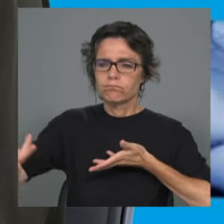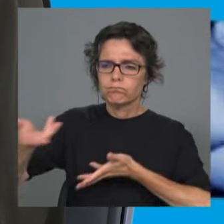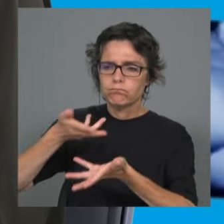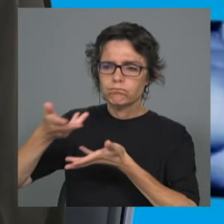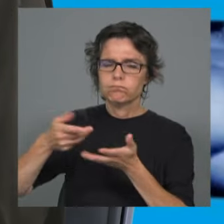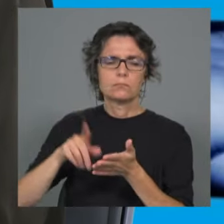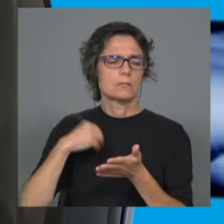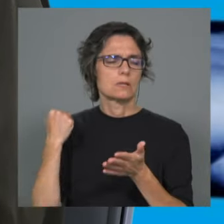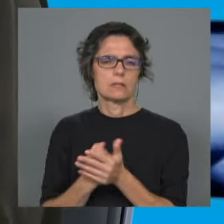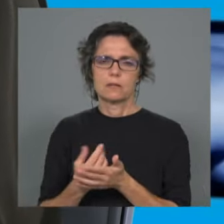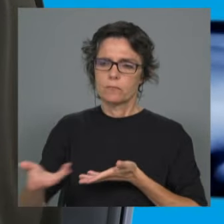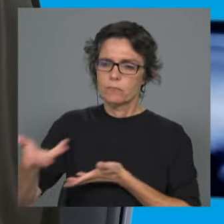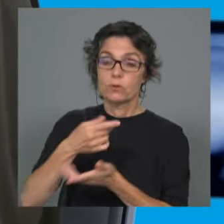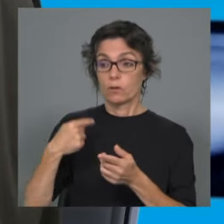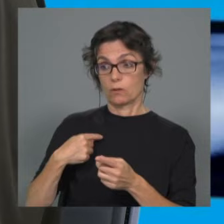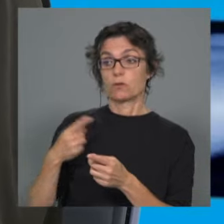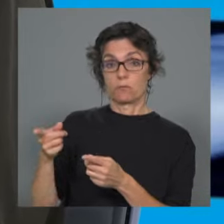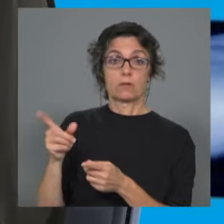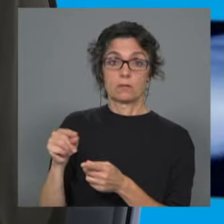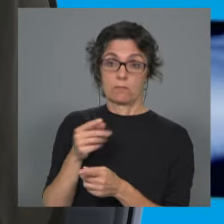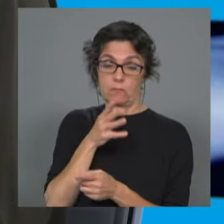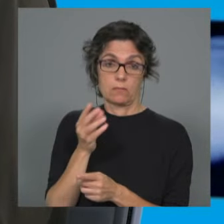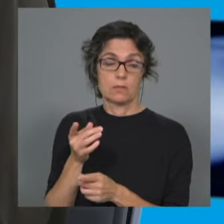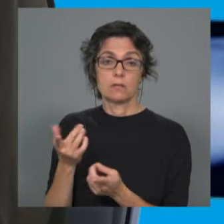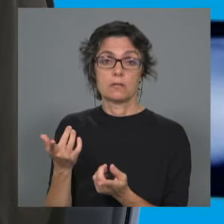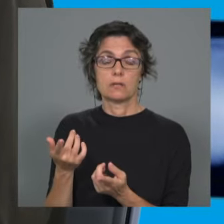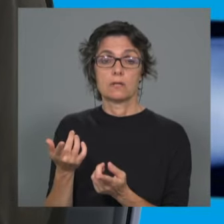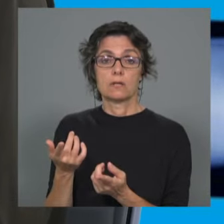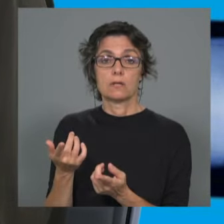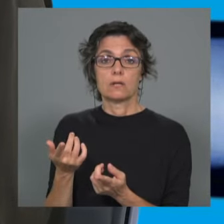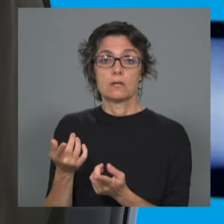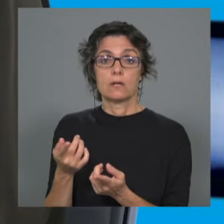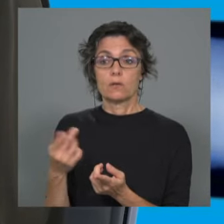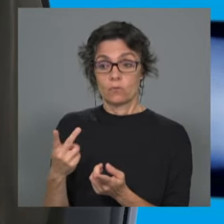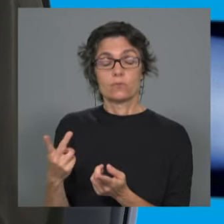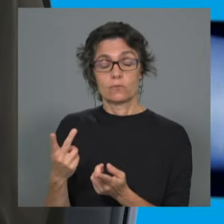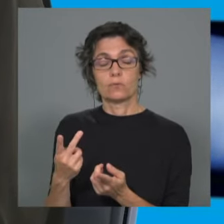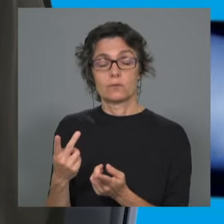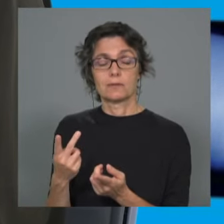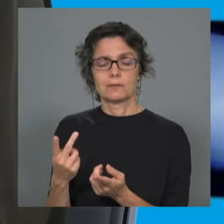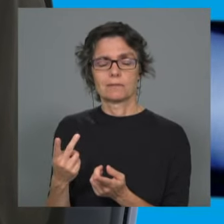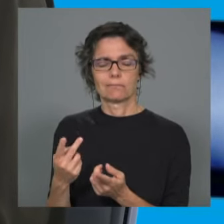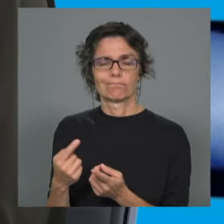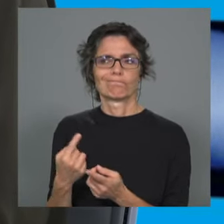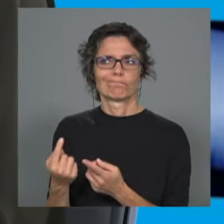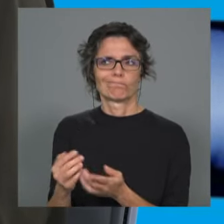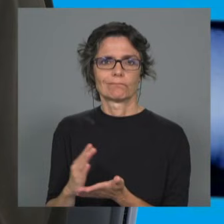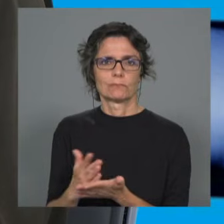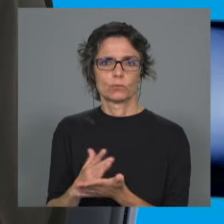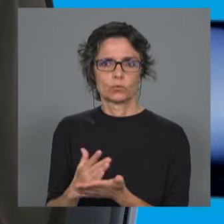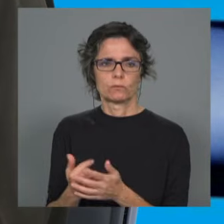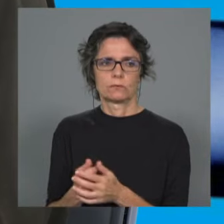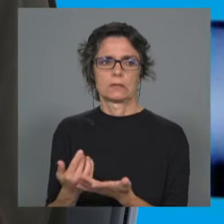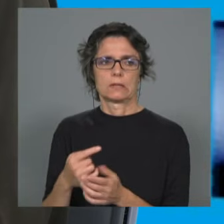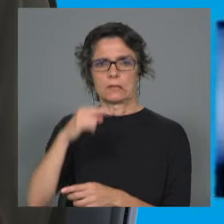com certeza eu, e o Frei Márcio pode dizer também, tivemos esses momentos de dúvida, também de